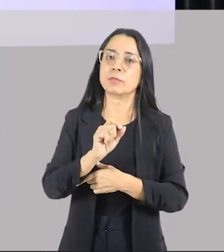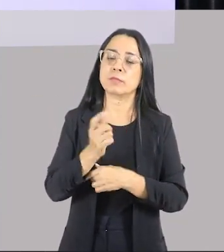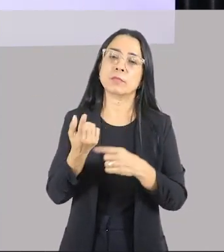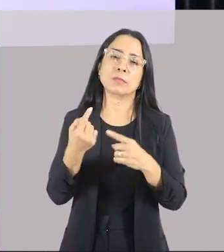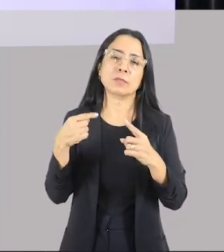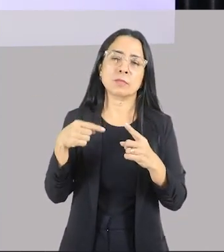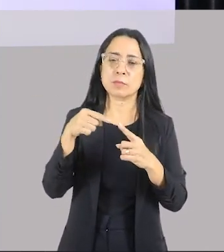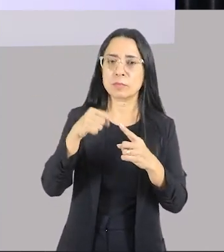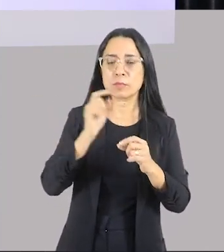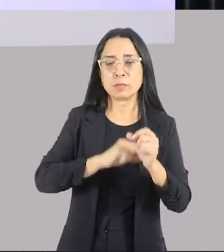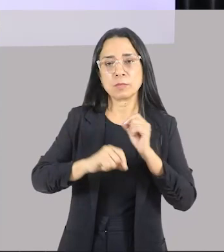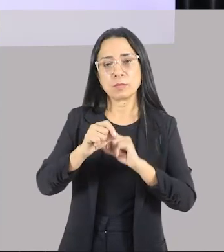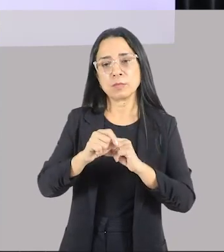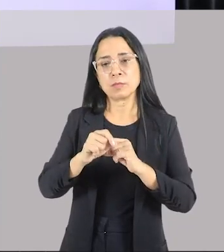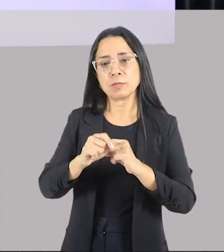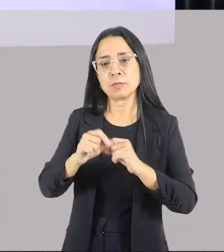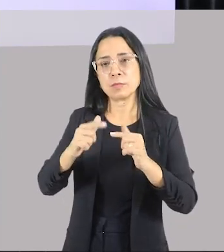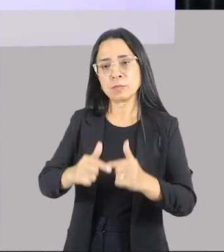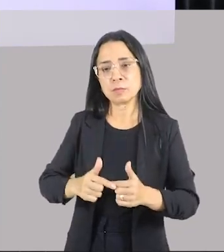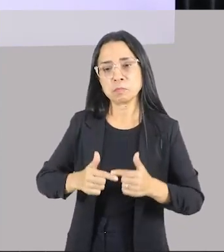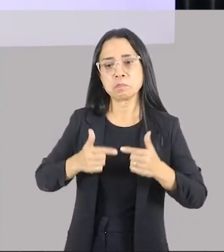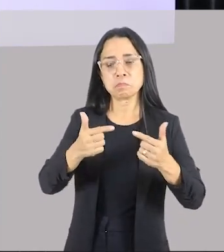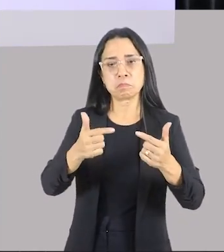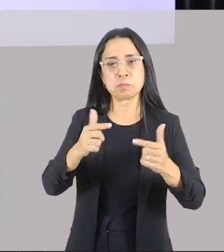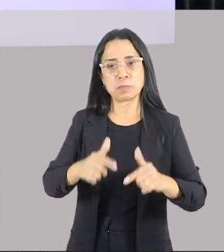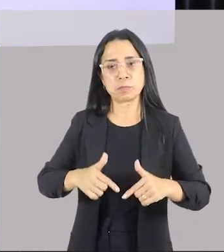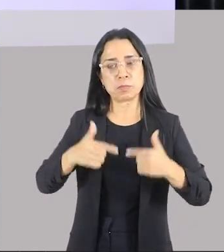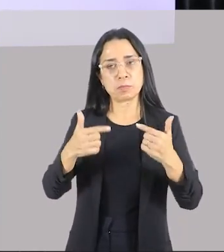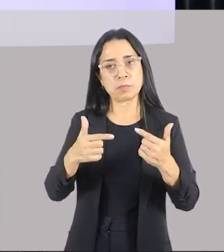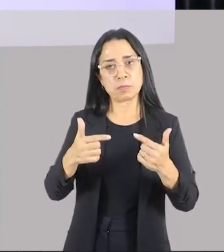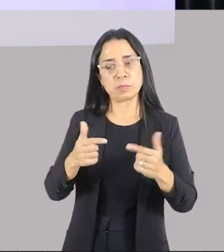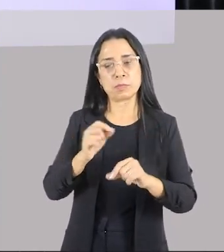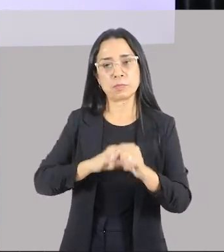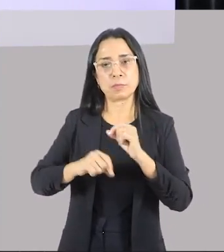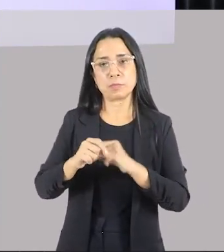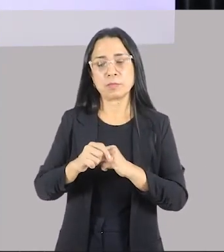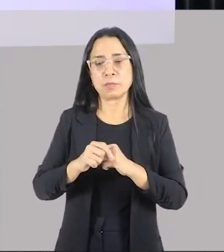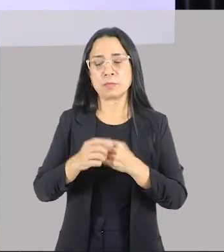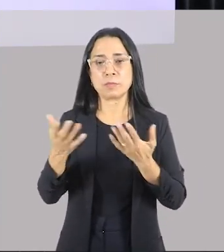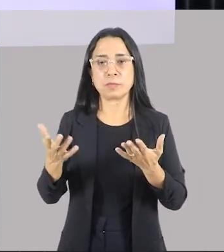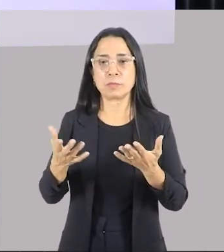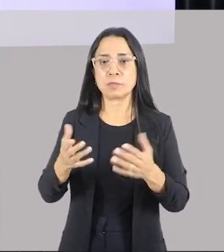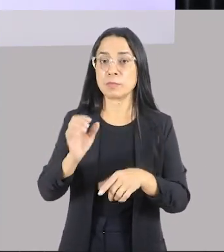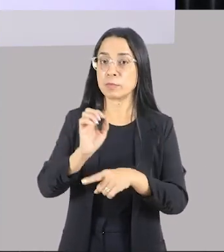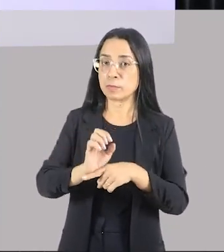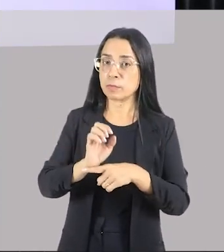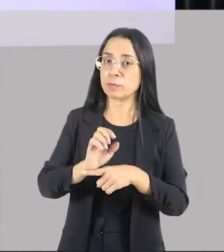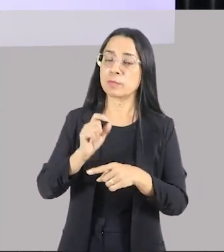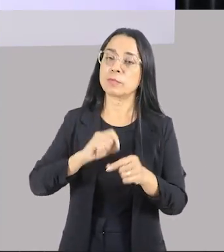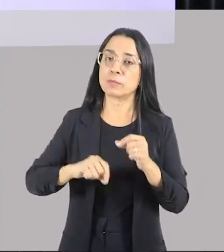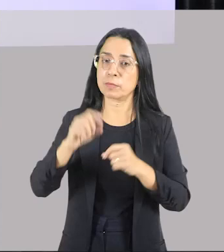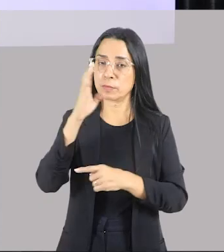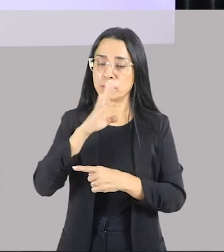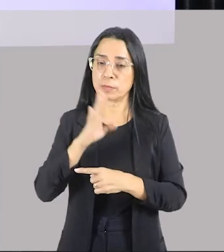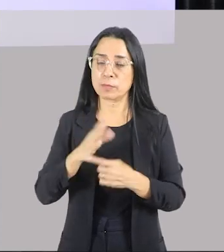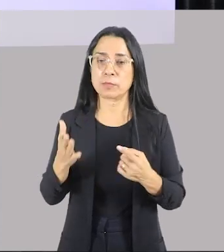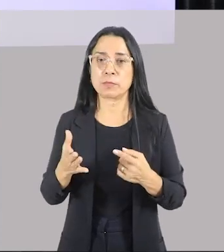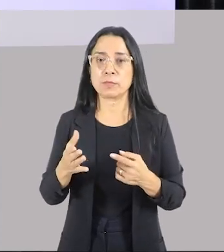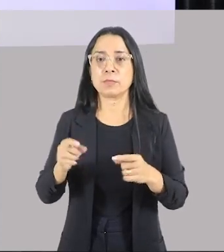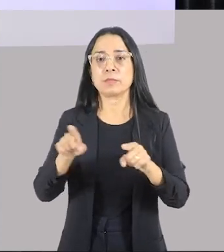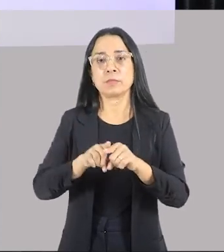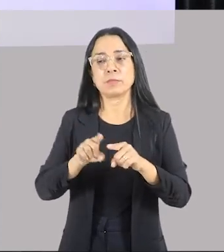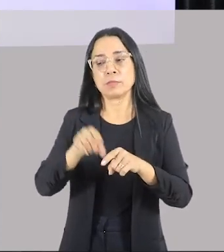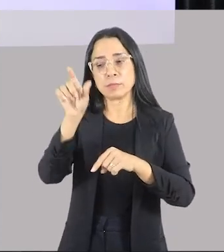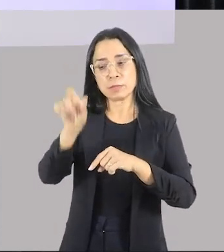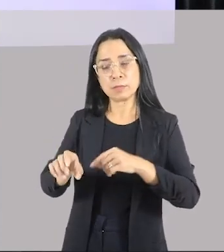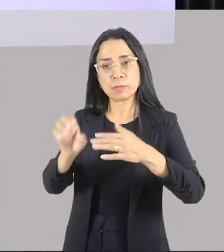enfrentar, né, os mandos, né, de tanto do Estado brasileiro, mas como também, né, dos empresários que estavam, claro, acobertados por